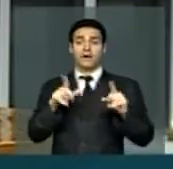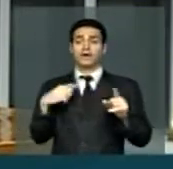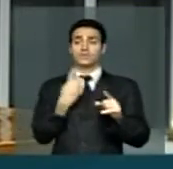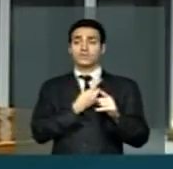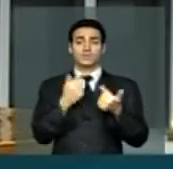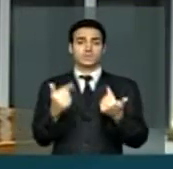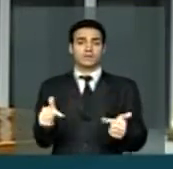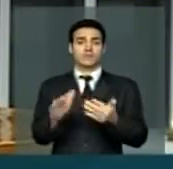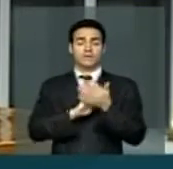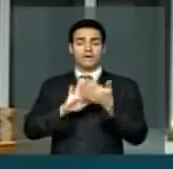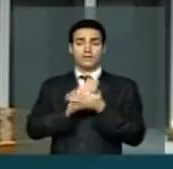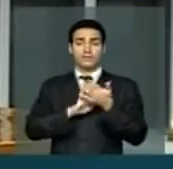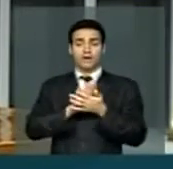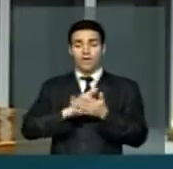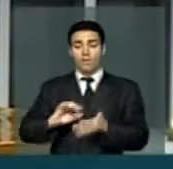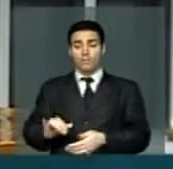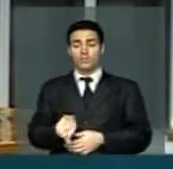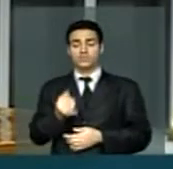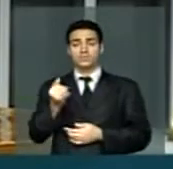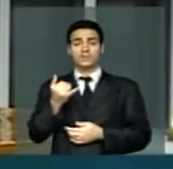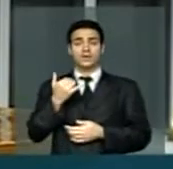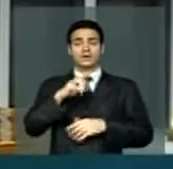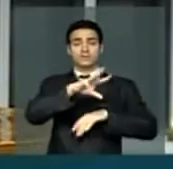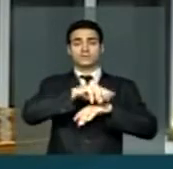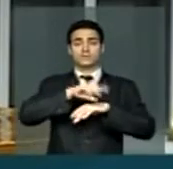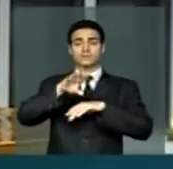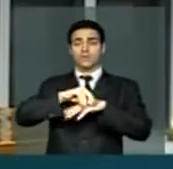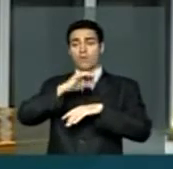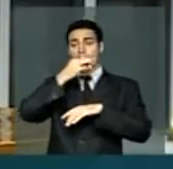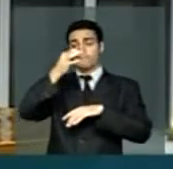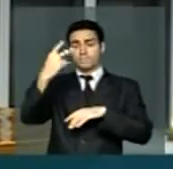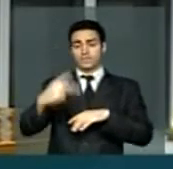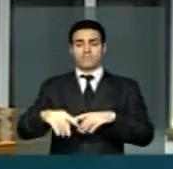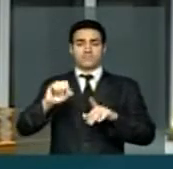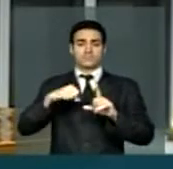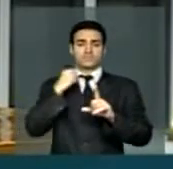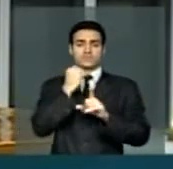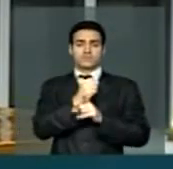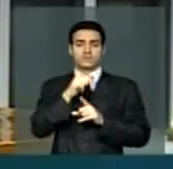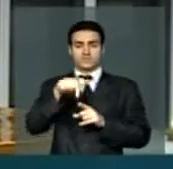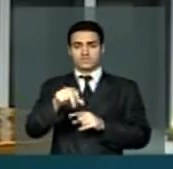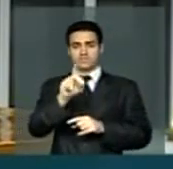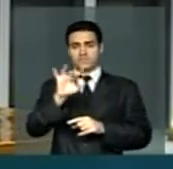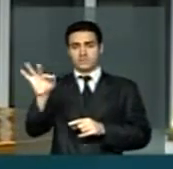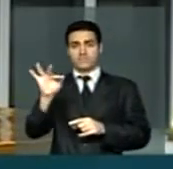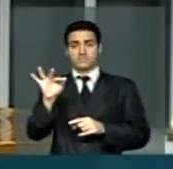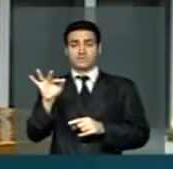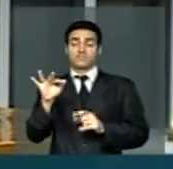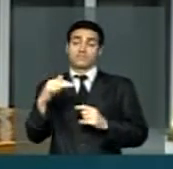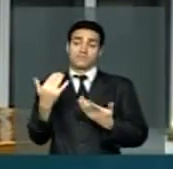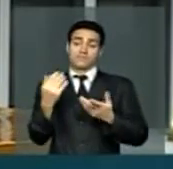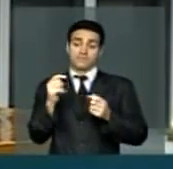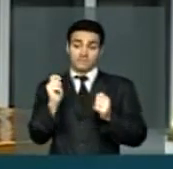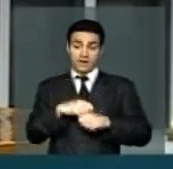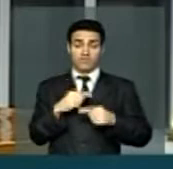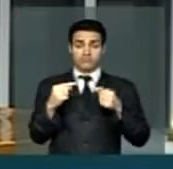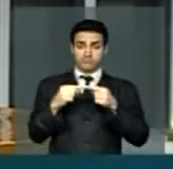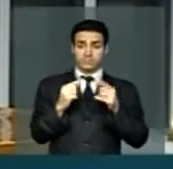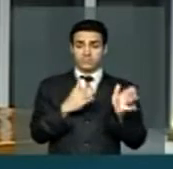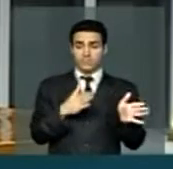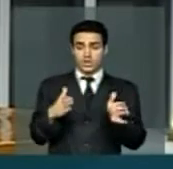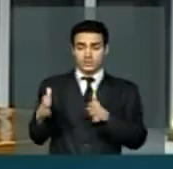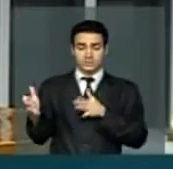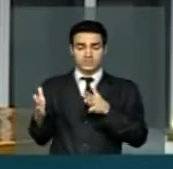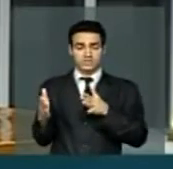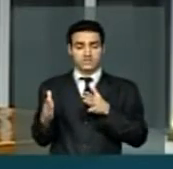tenhamos a oportunidade de escutar a própria sociedade e fazermos, portanto, um processo